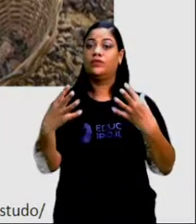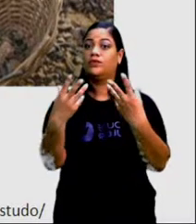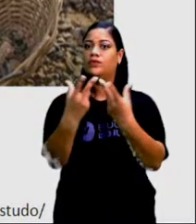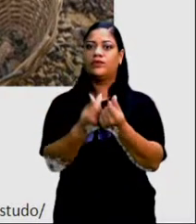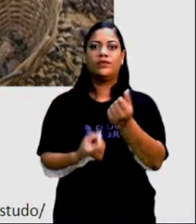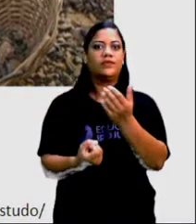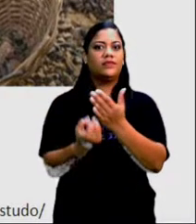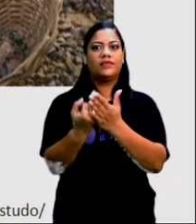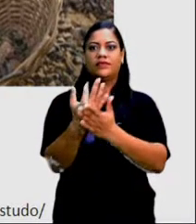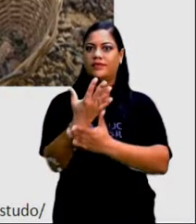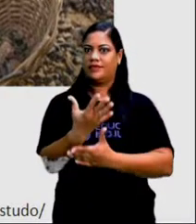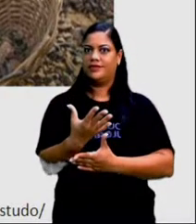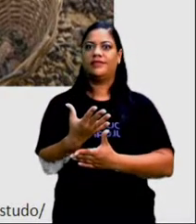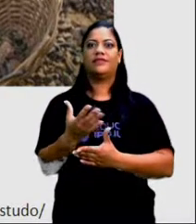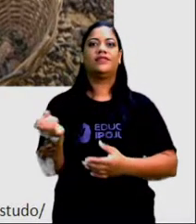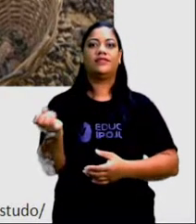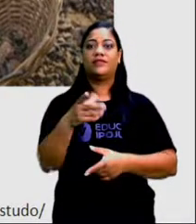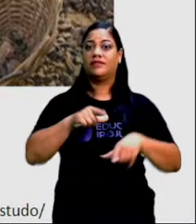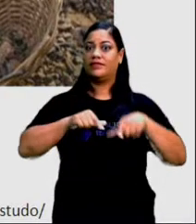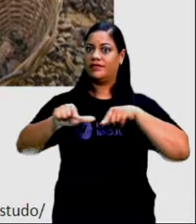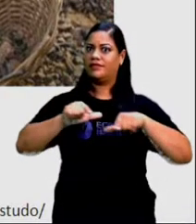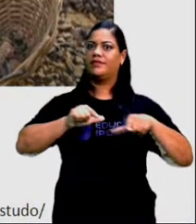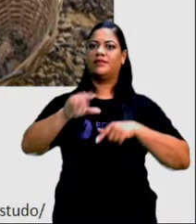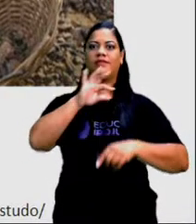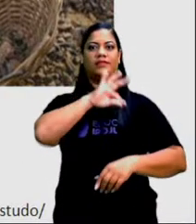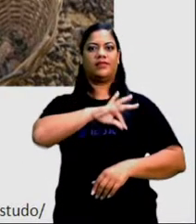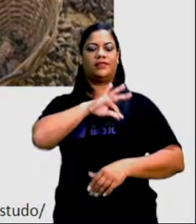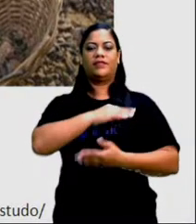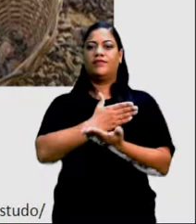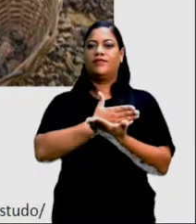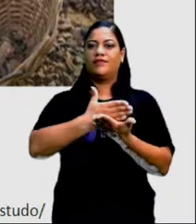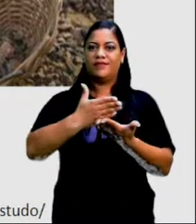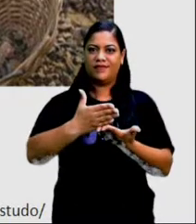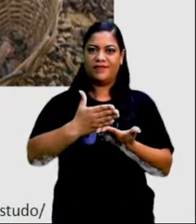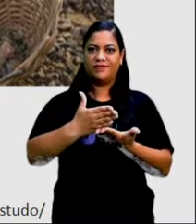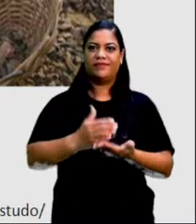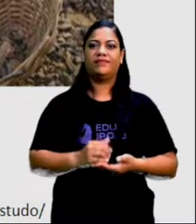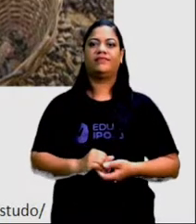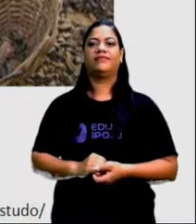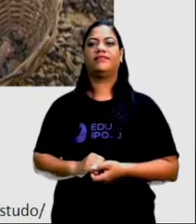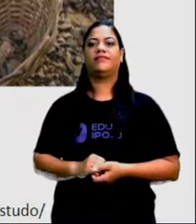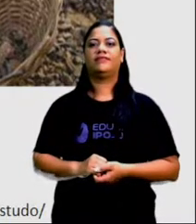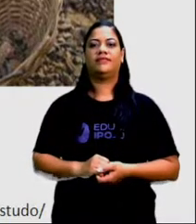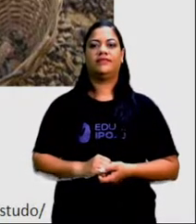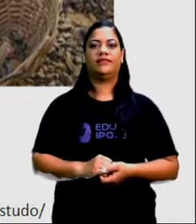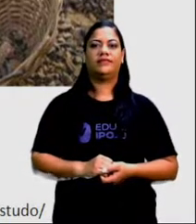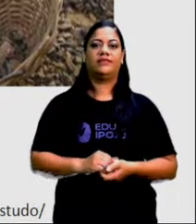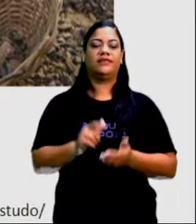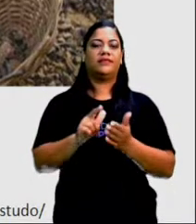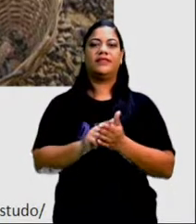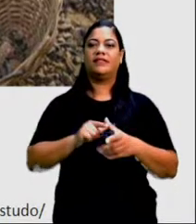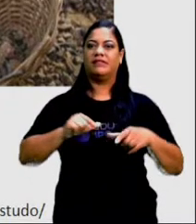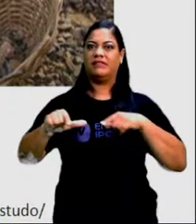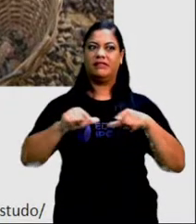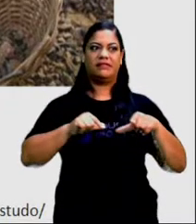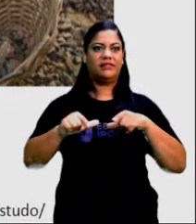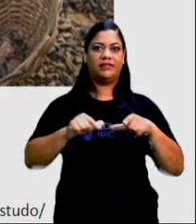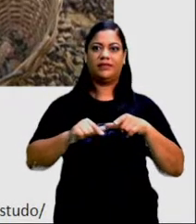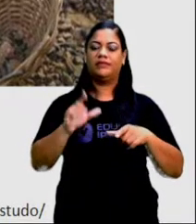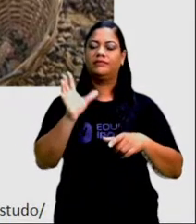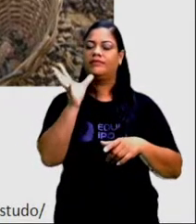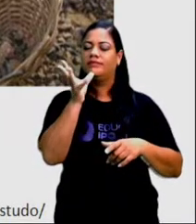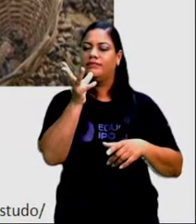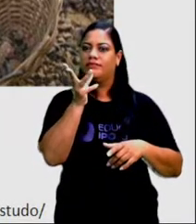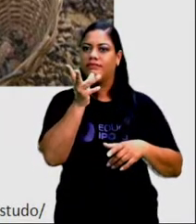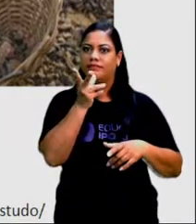vinha acontecendo, essa novidade de trabalho assalariado, começou essa exploração. Tanto jornadas de trabalhos absurdas, onde as